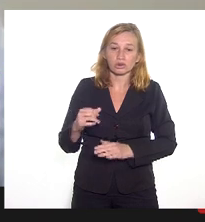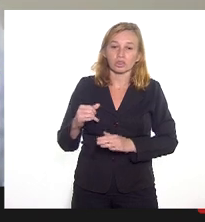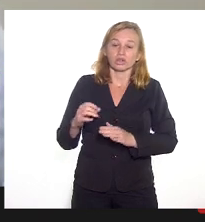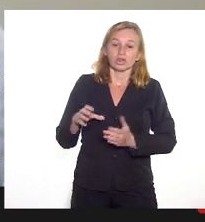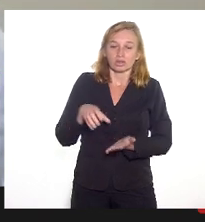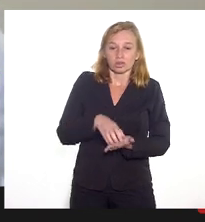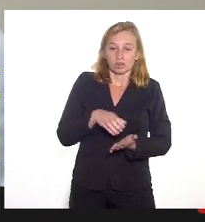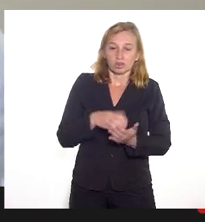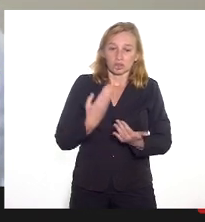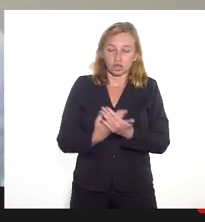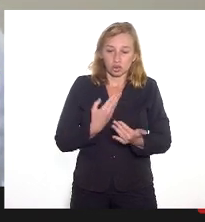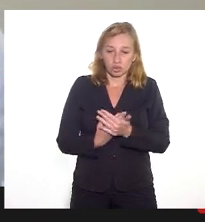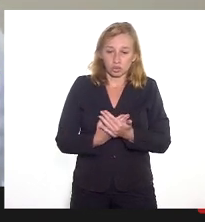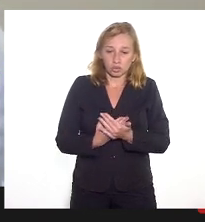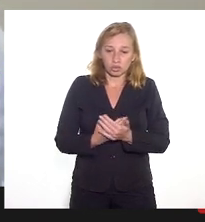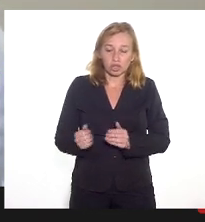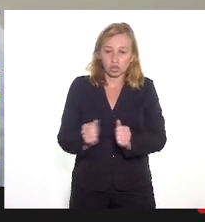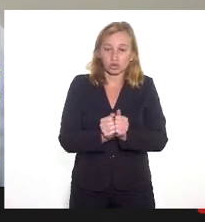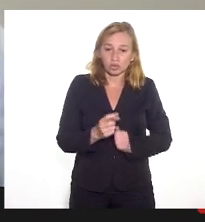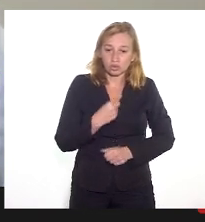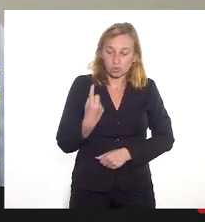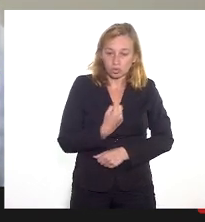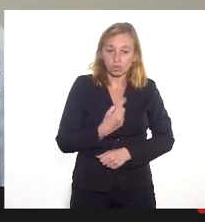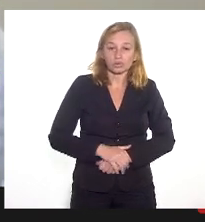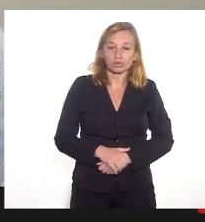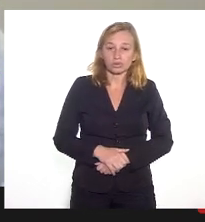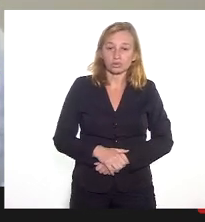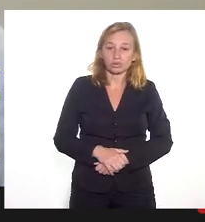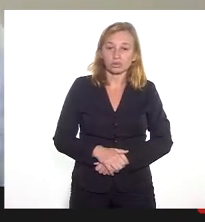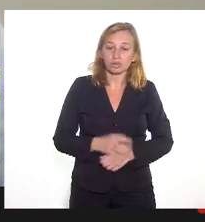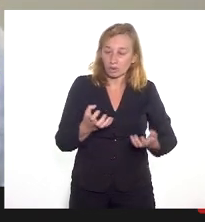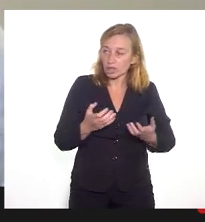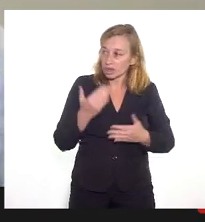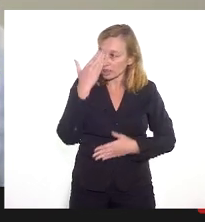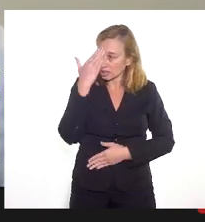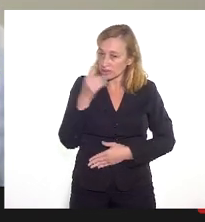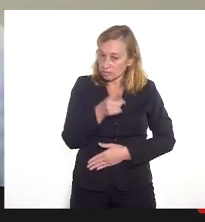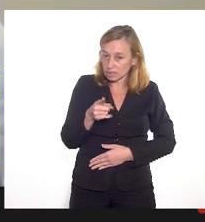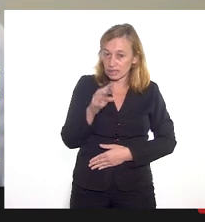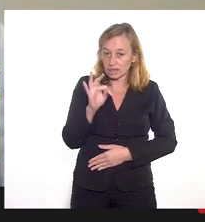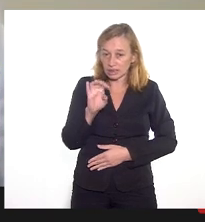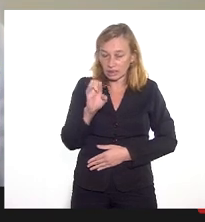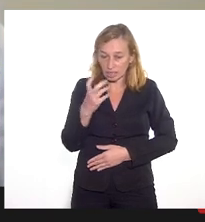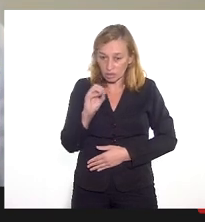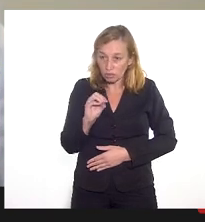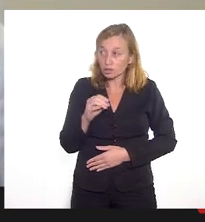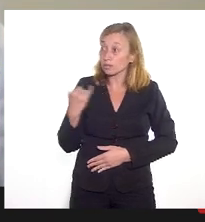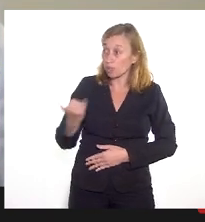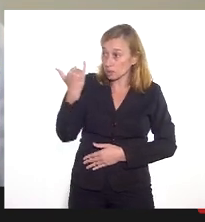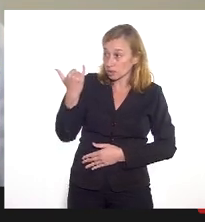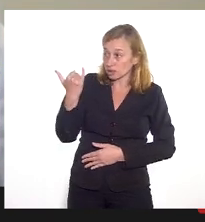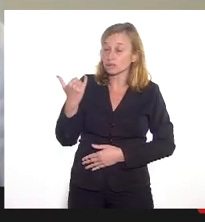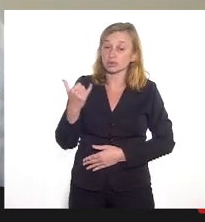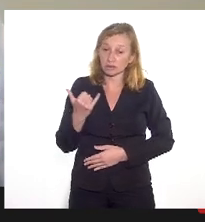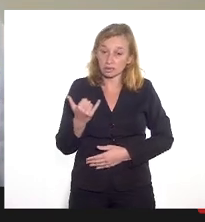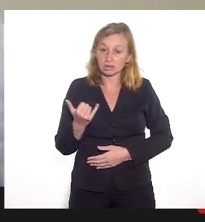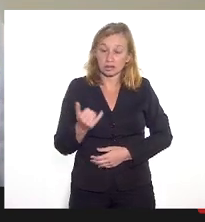Tararé, colabora também no Bloco Cafezinho. Eu quero publicamente aqui agradecer a você, Teo. Muito importante as interlocuções que nós temos mantido